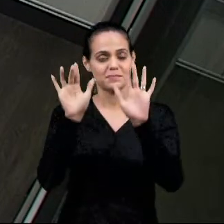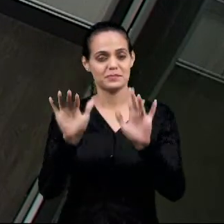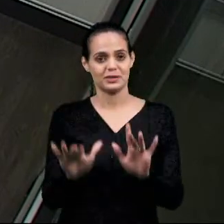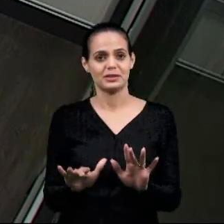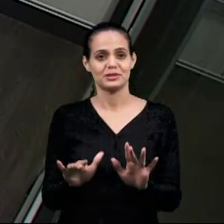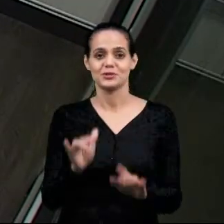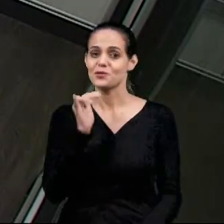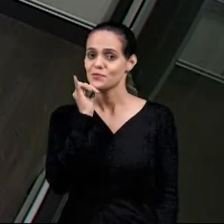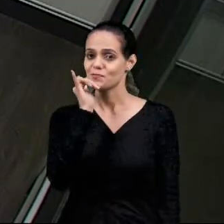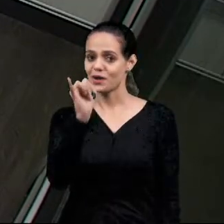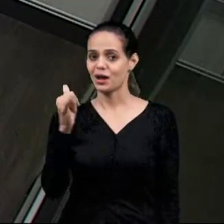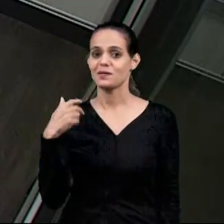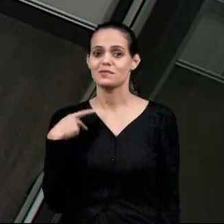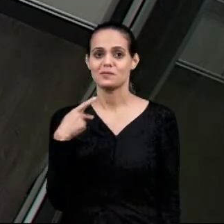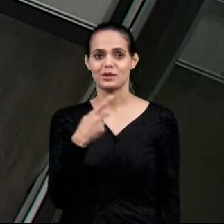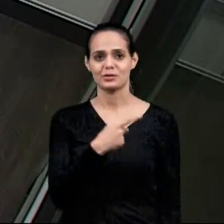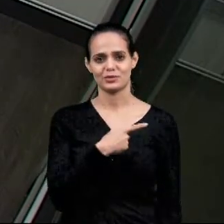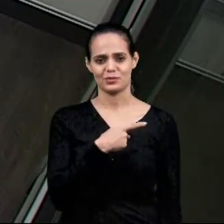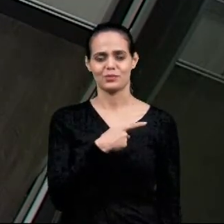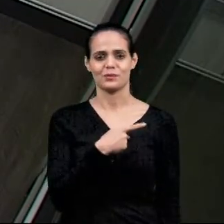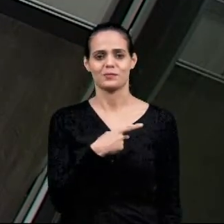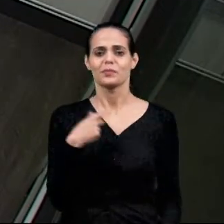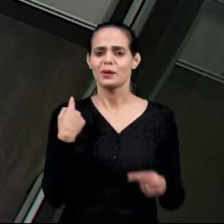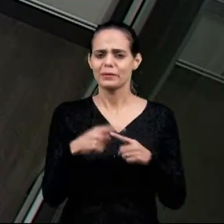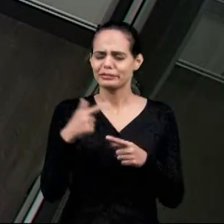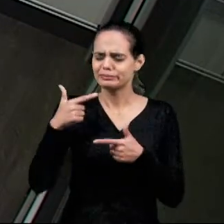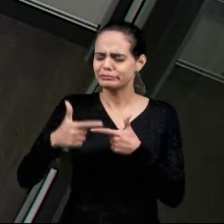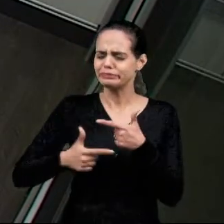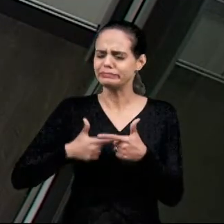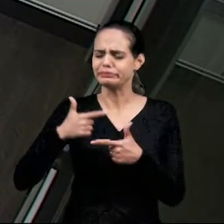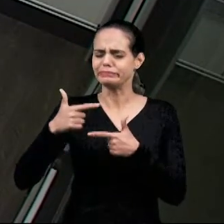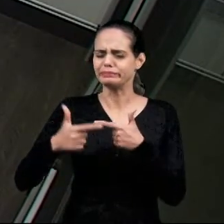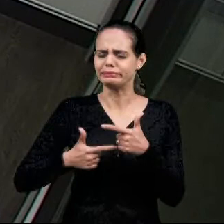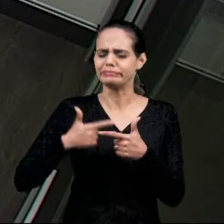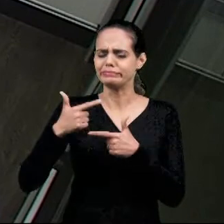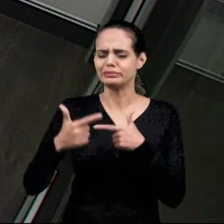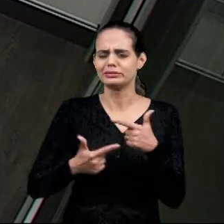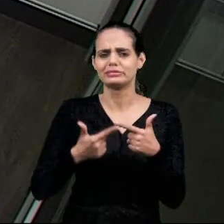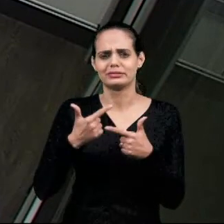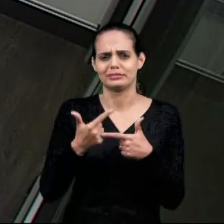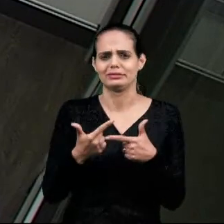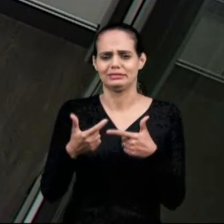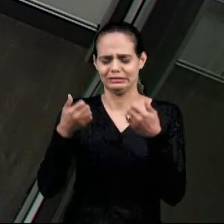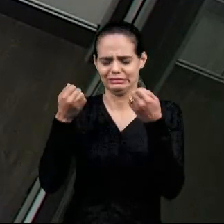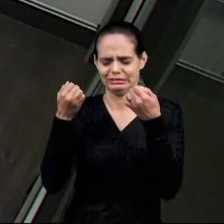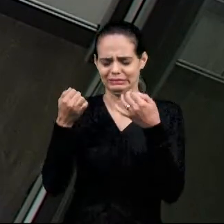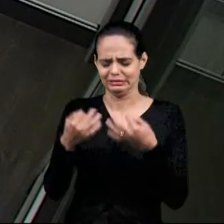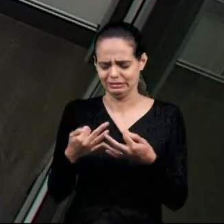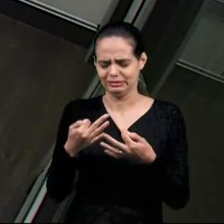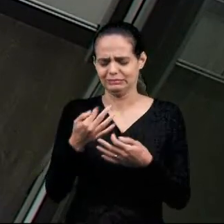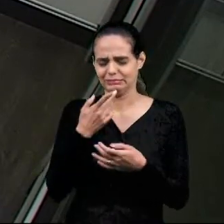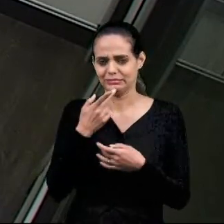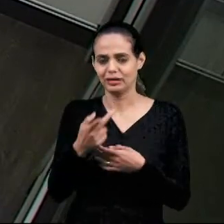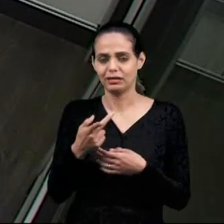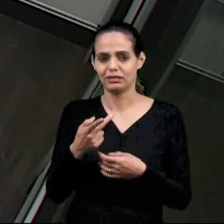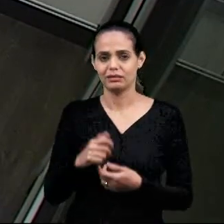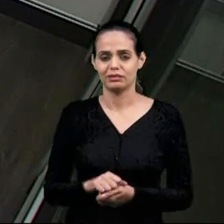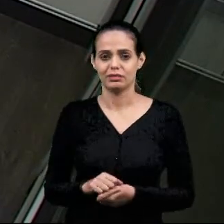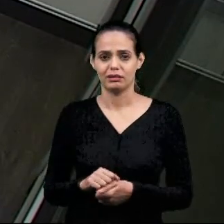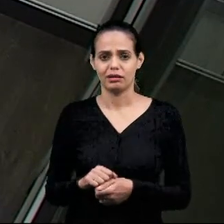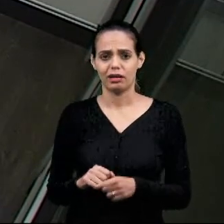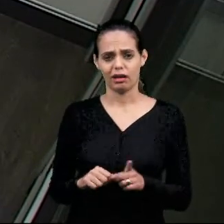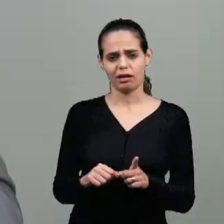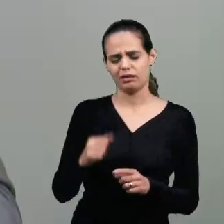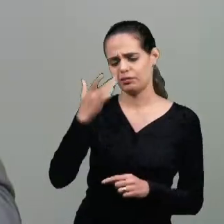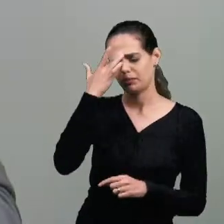porque muitas vezes o irmão tá numa luta, vem, conta pro pastor, o pastor ora, o irmão pensa